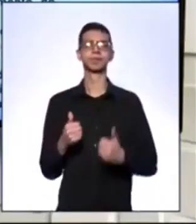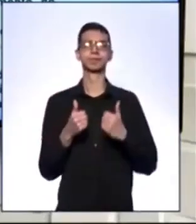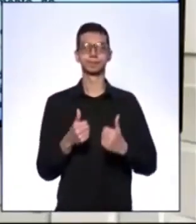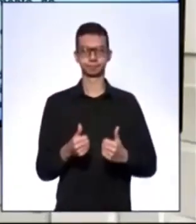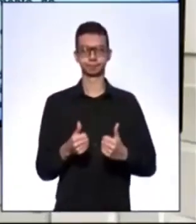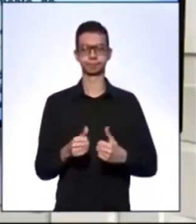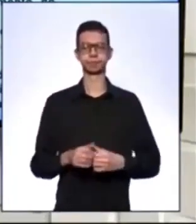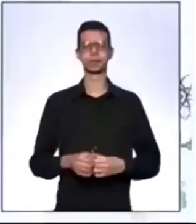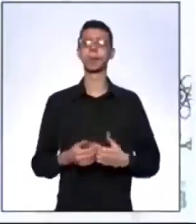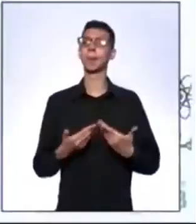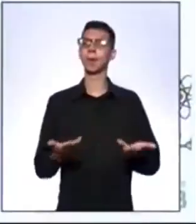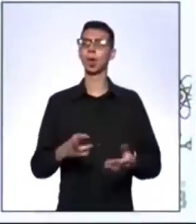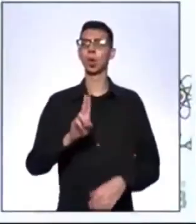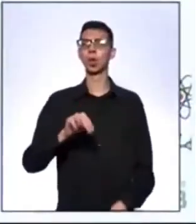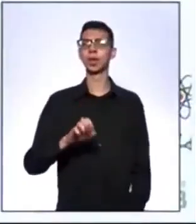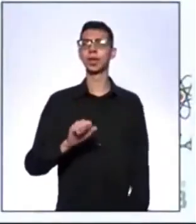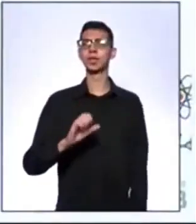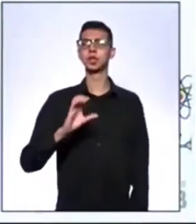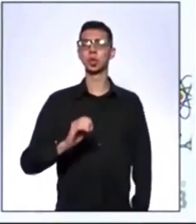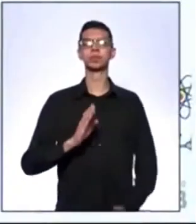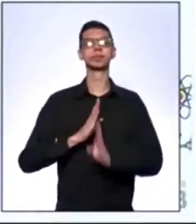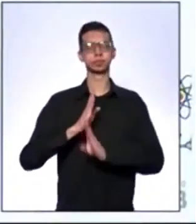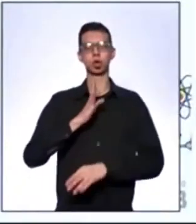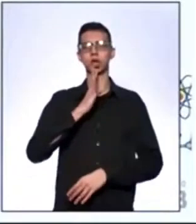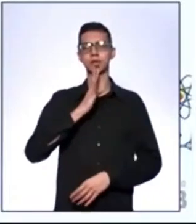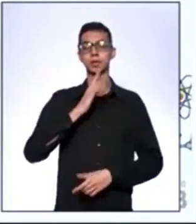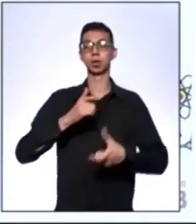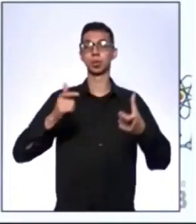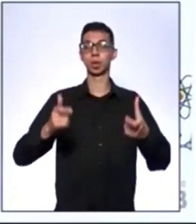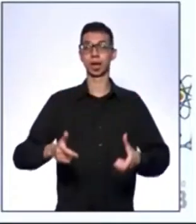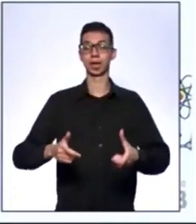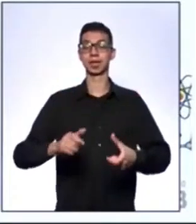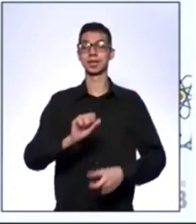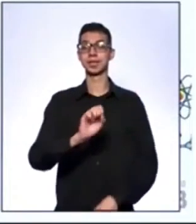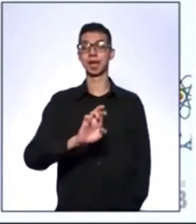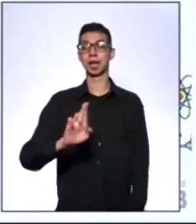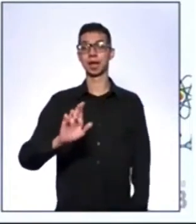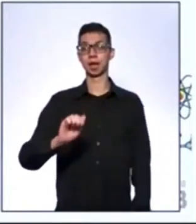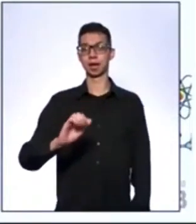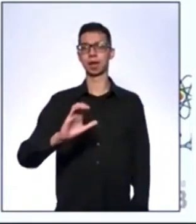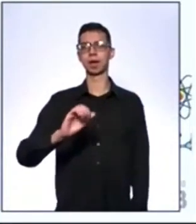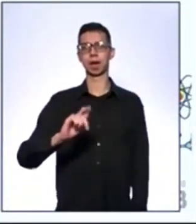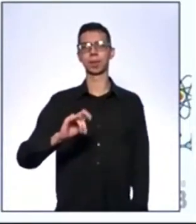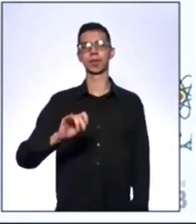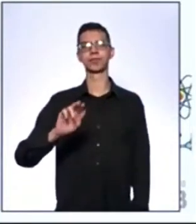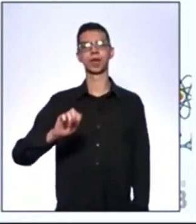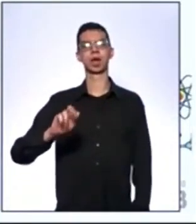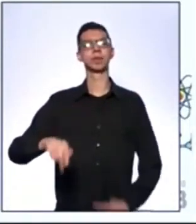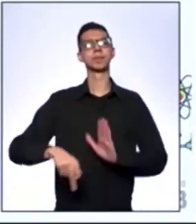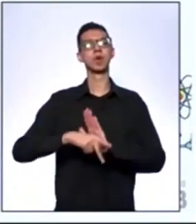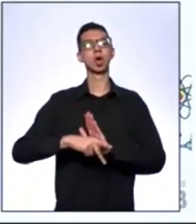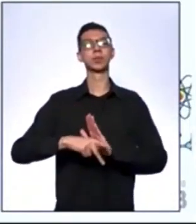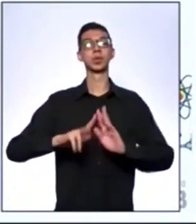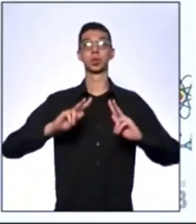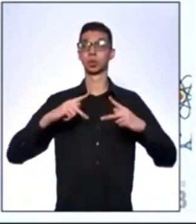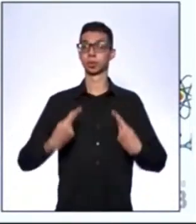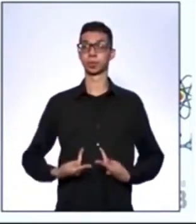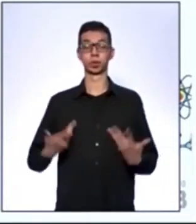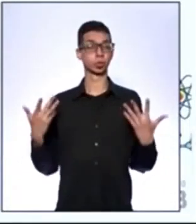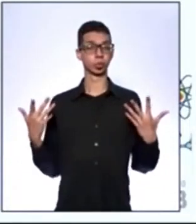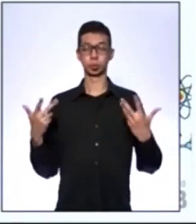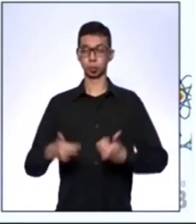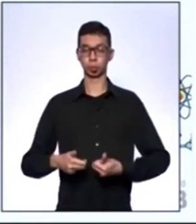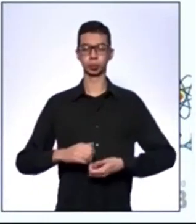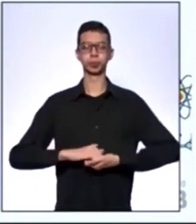a Unesco reconheceu o Parque Nacional Serra da Capivara como um patrimônio cultural de toda a humanidade. Porque